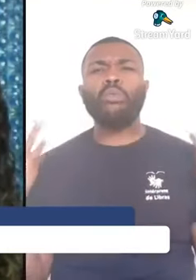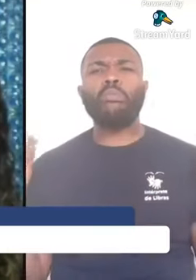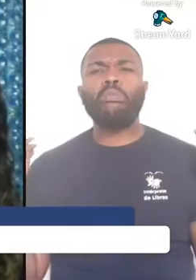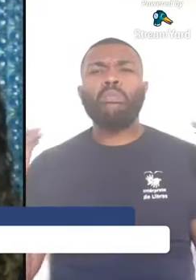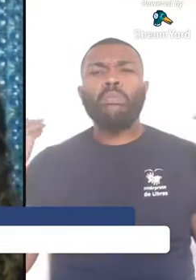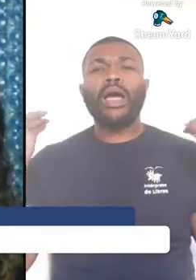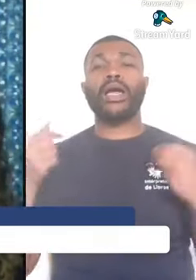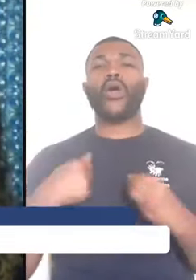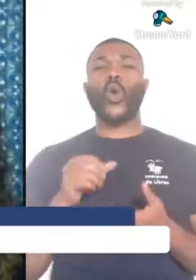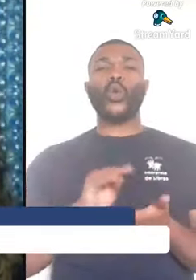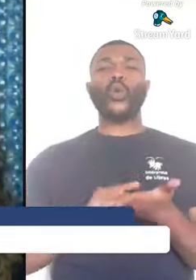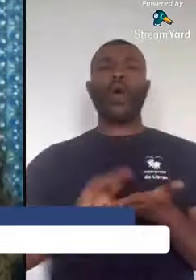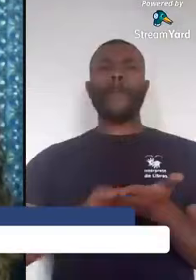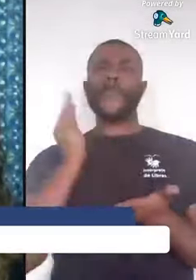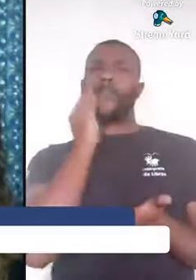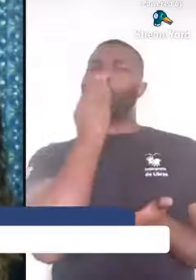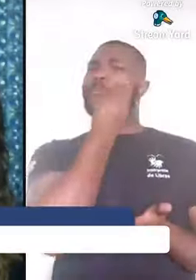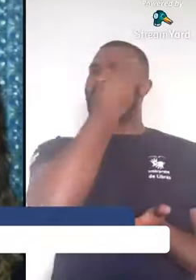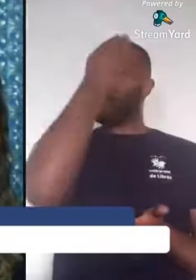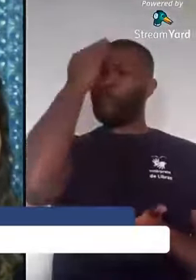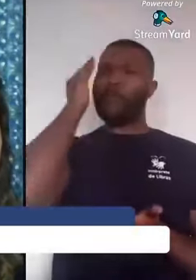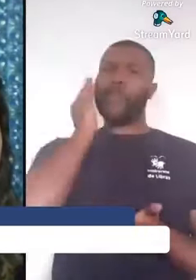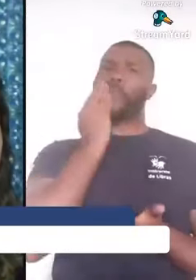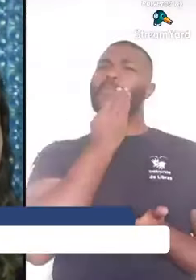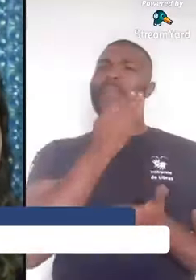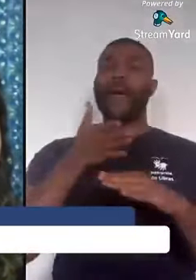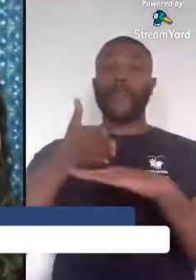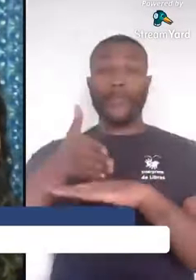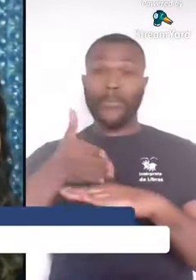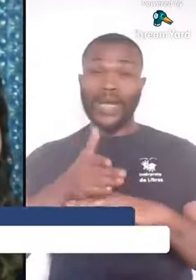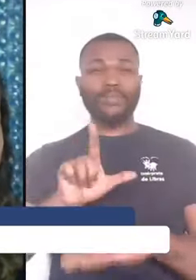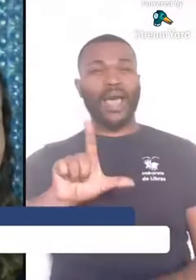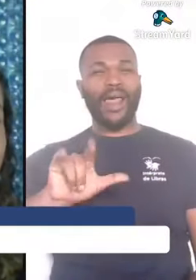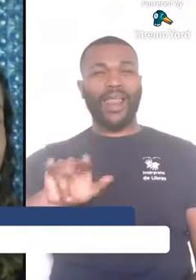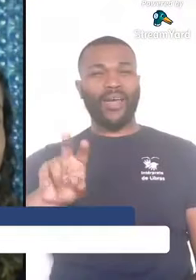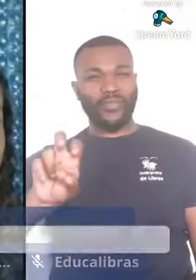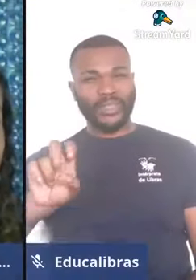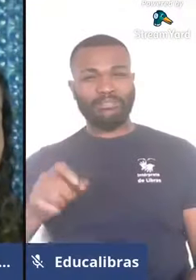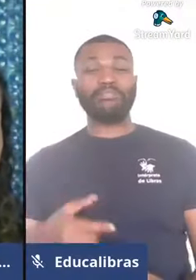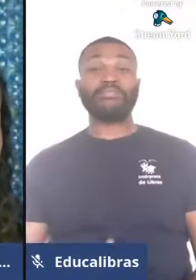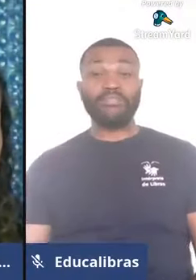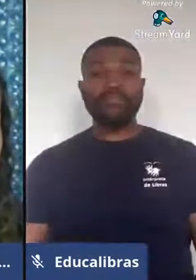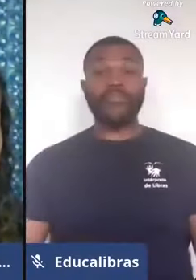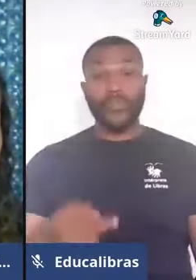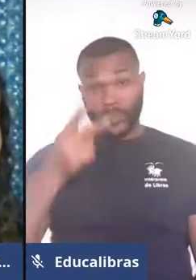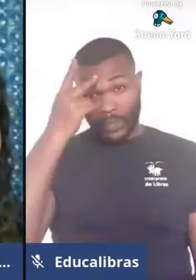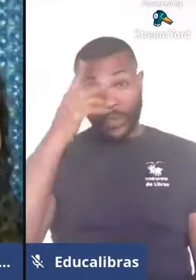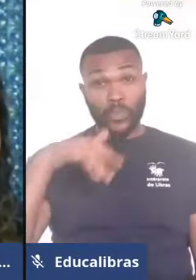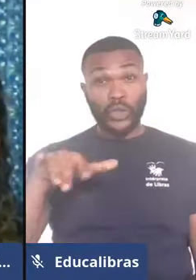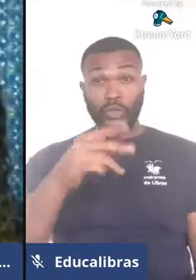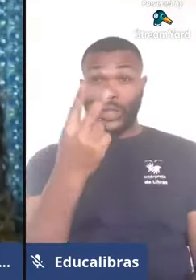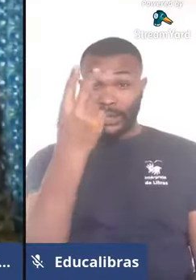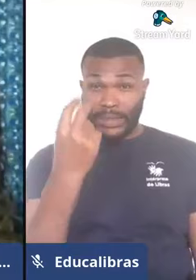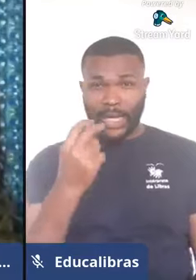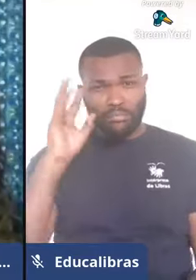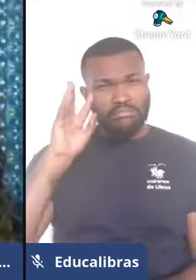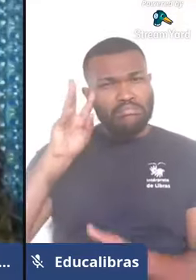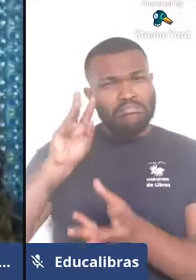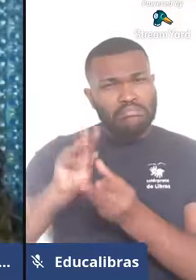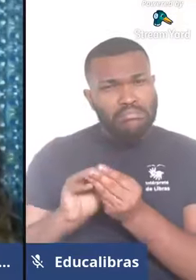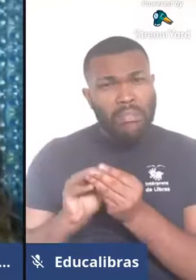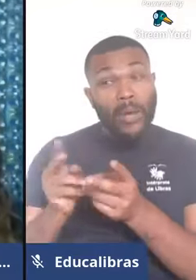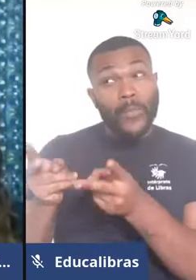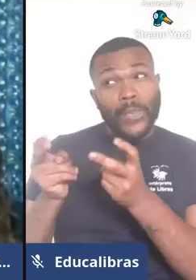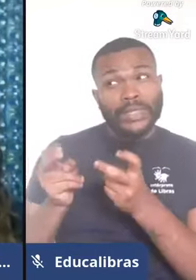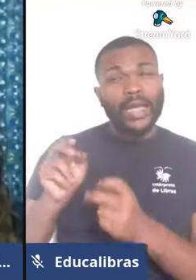hoje aqui para participar da live. Olha, para os cegos, pessoas que não enxergam, a Aline está muito... Ela